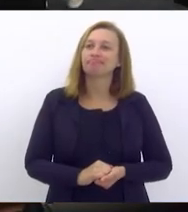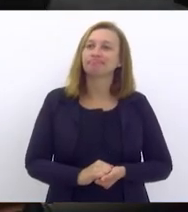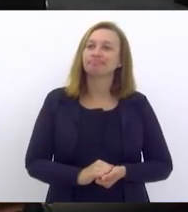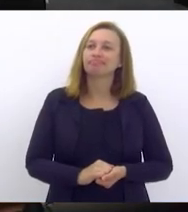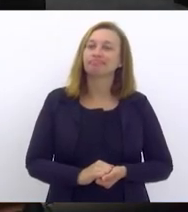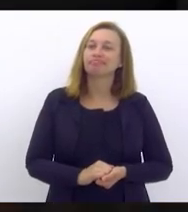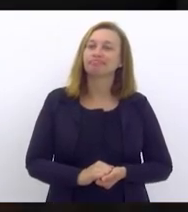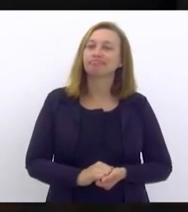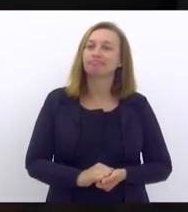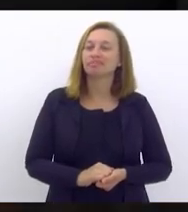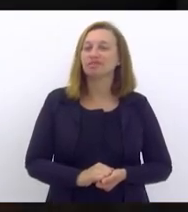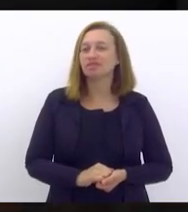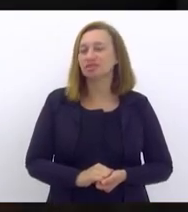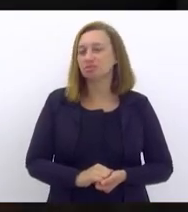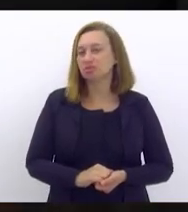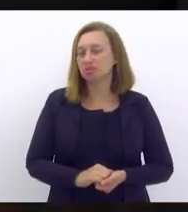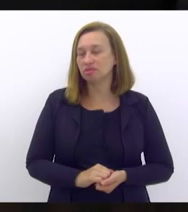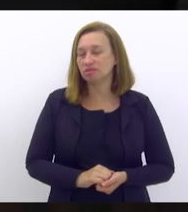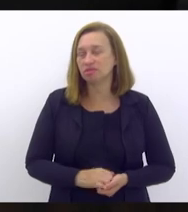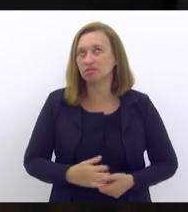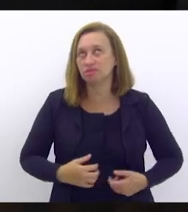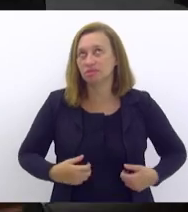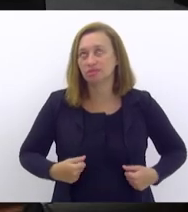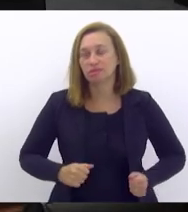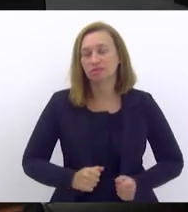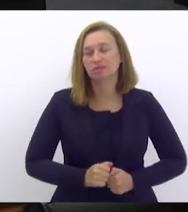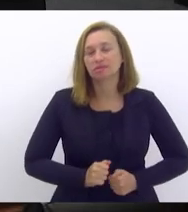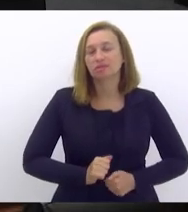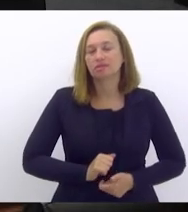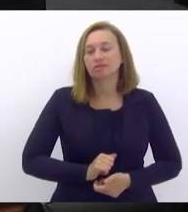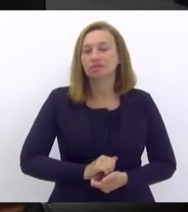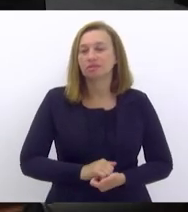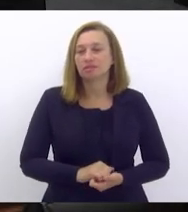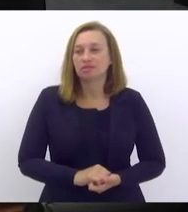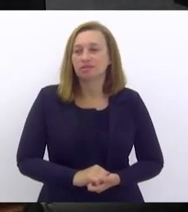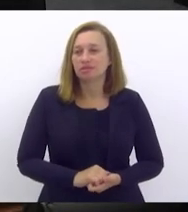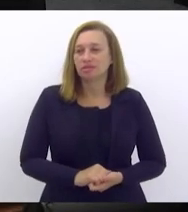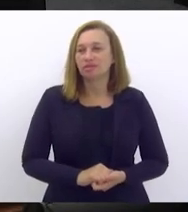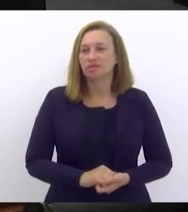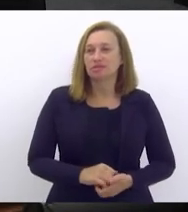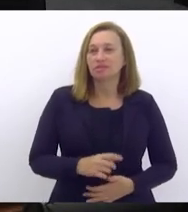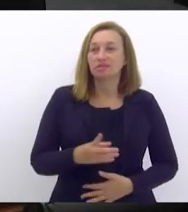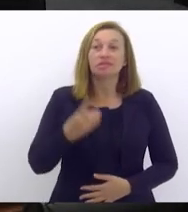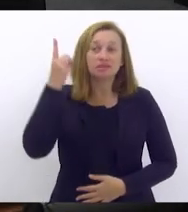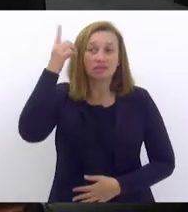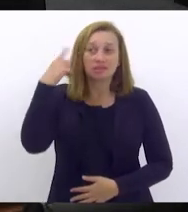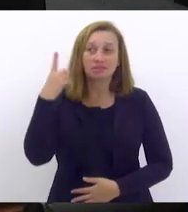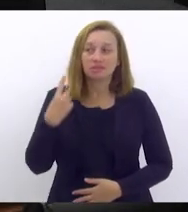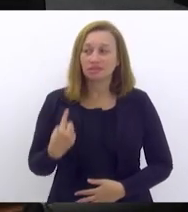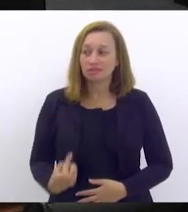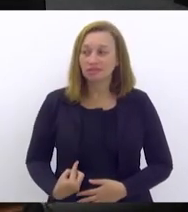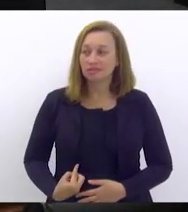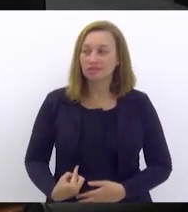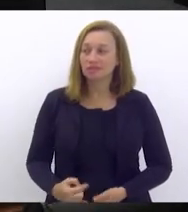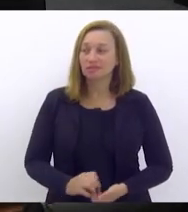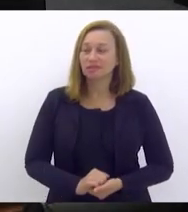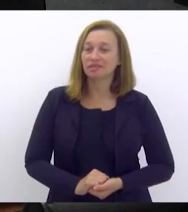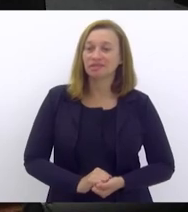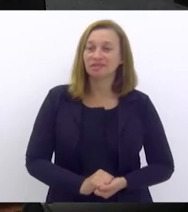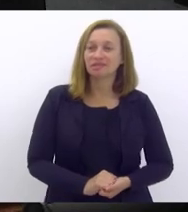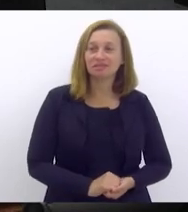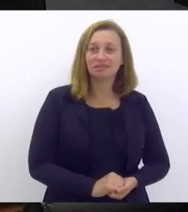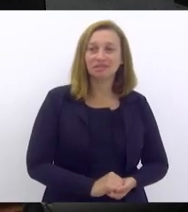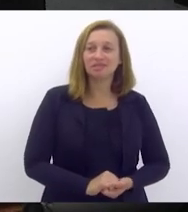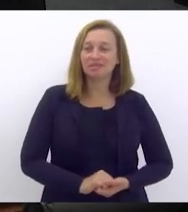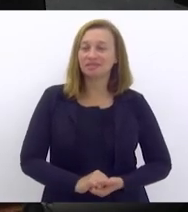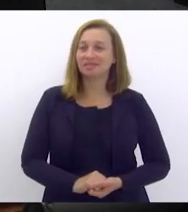Querido nobre... Dani. Nobre deputada, a próxima oradora é a nobre deputada Dani Balbi. Obrigado